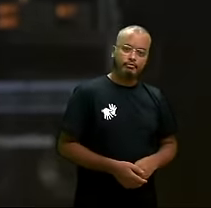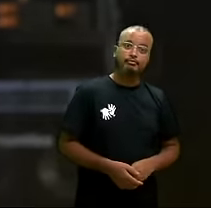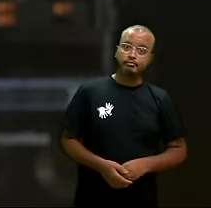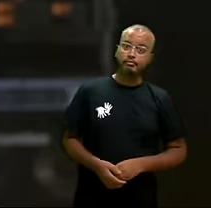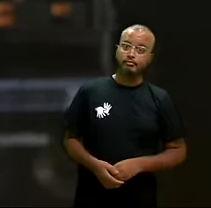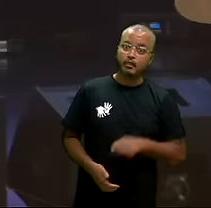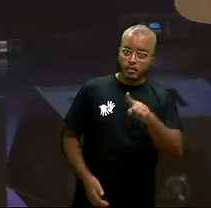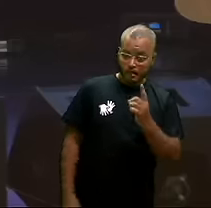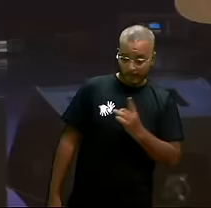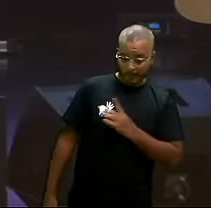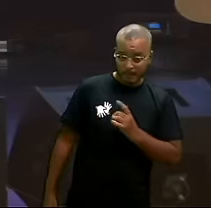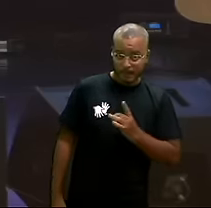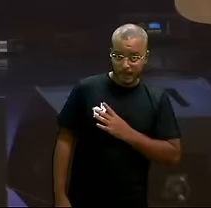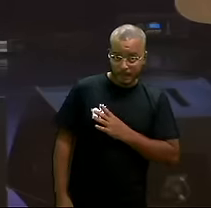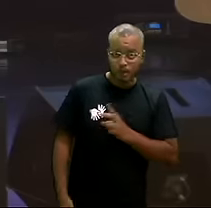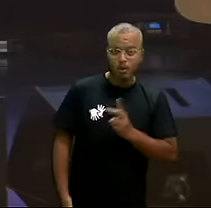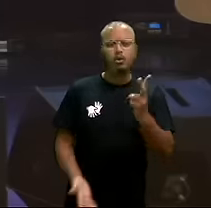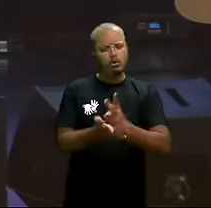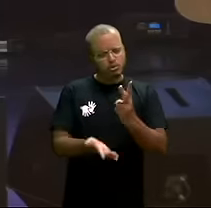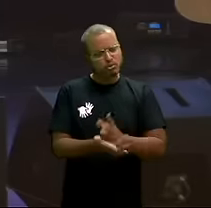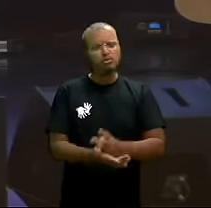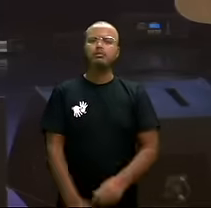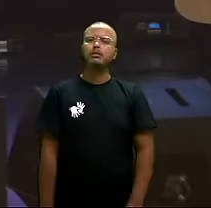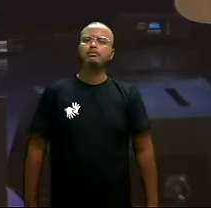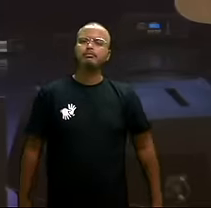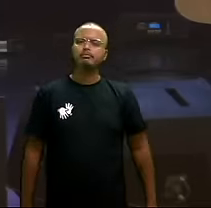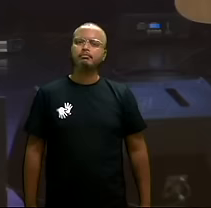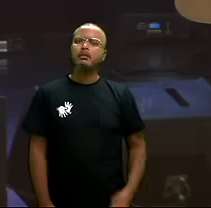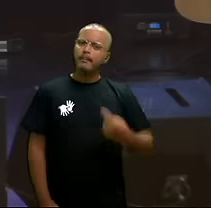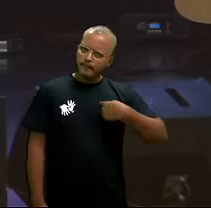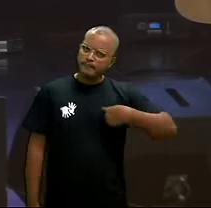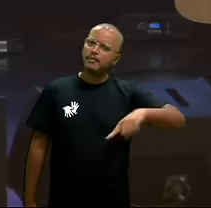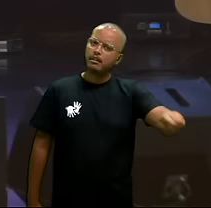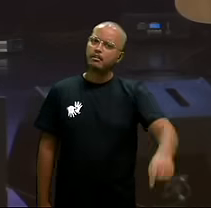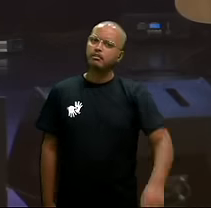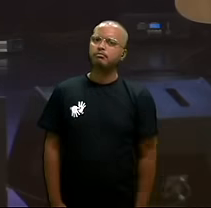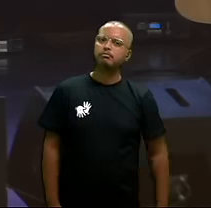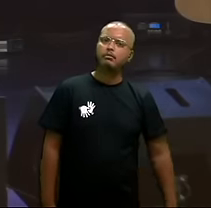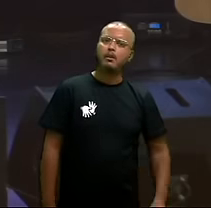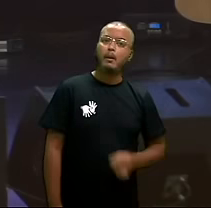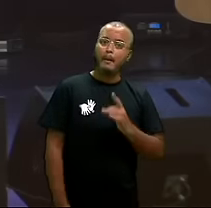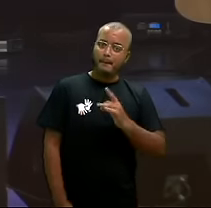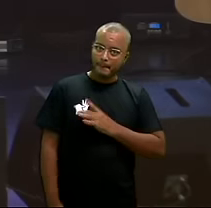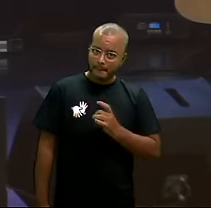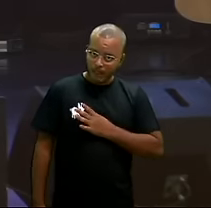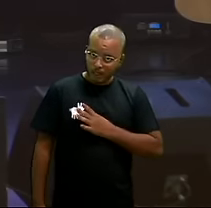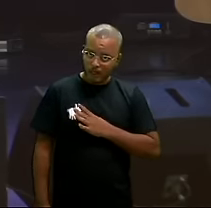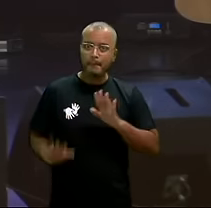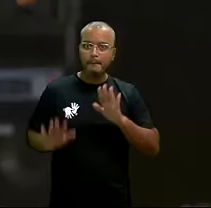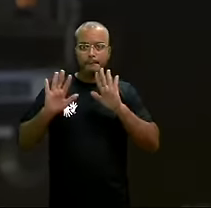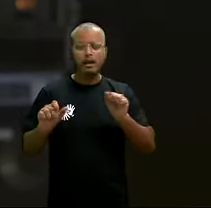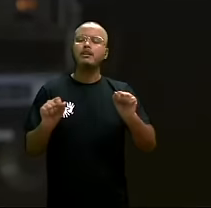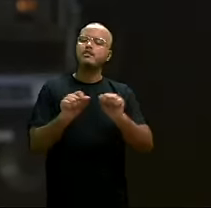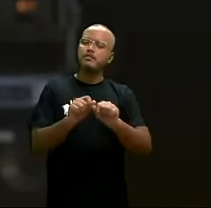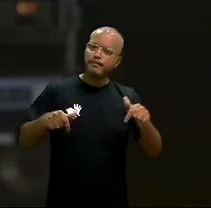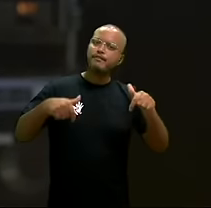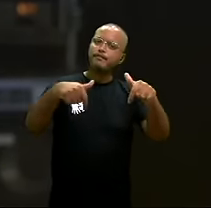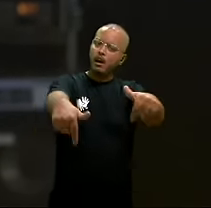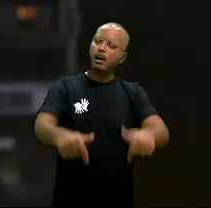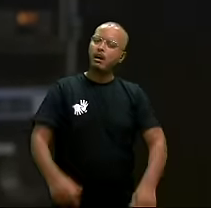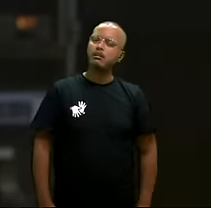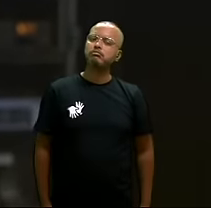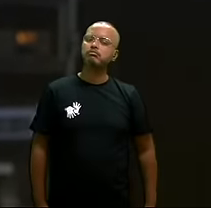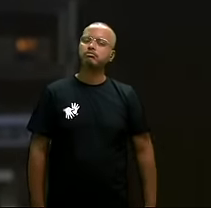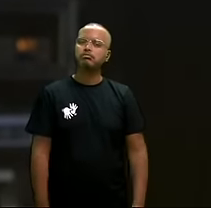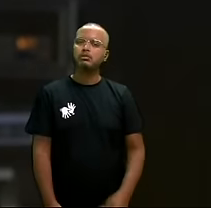Tá com medo? Faz com medo. Fala para teu vizinho isso. Fala para ele, ó. Vai com medo, mas vai. Fala para ele. Vai com medo, mas faz. Vai com medo, mas seja